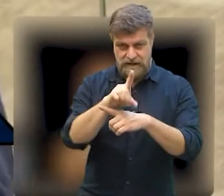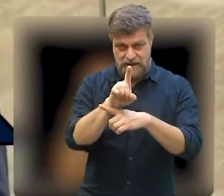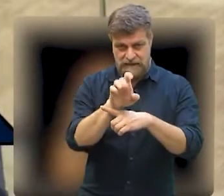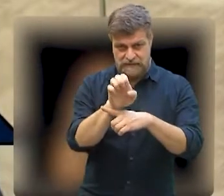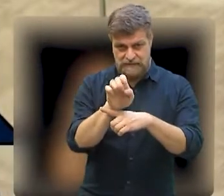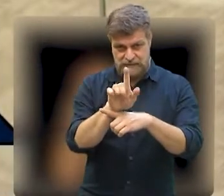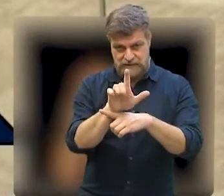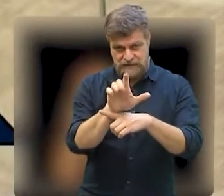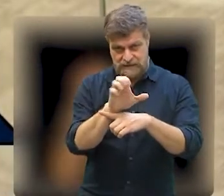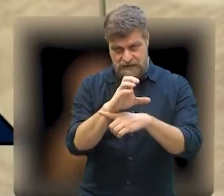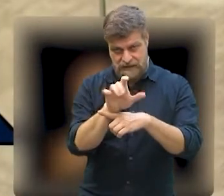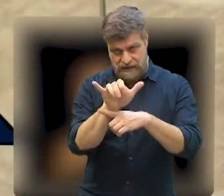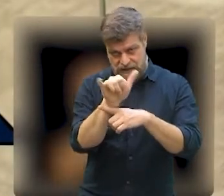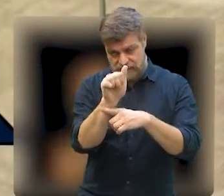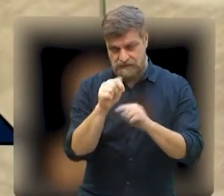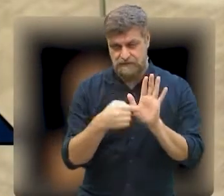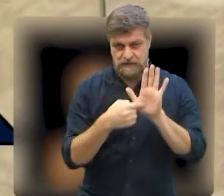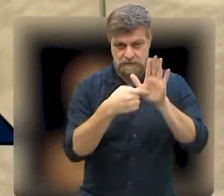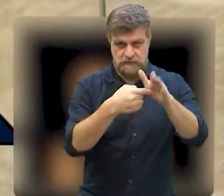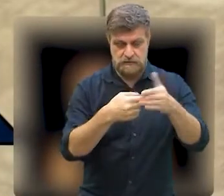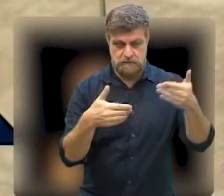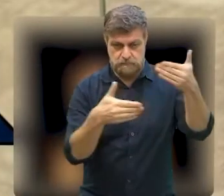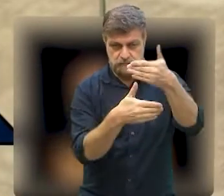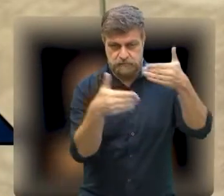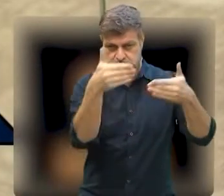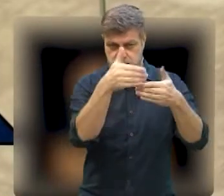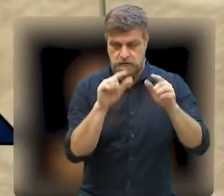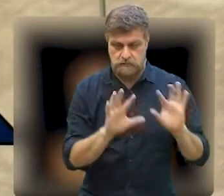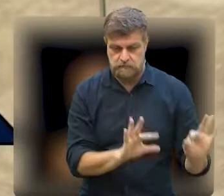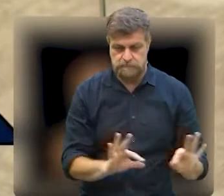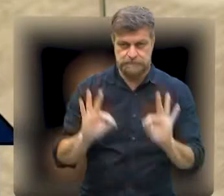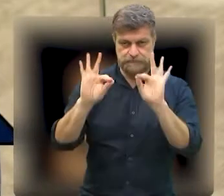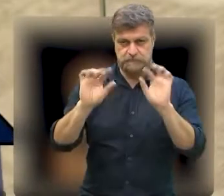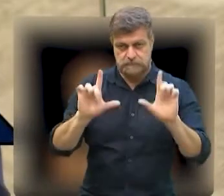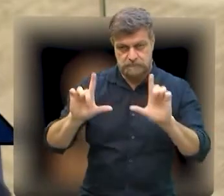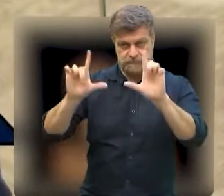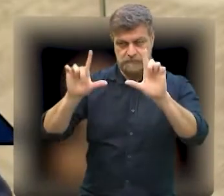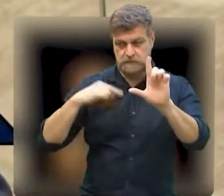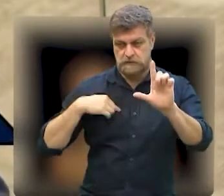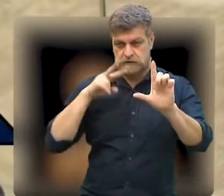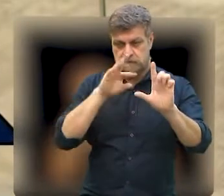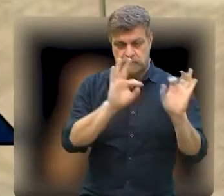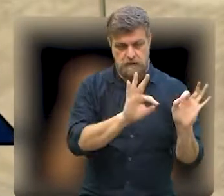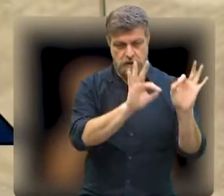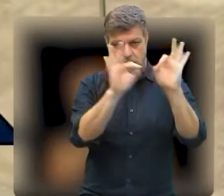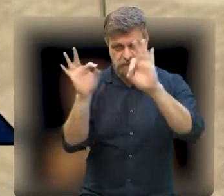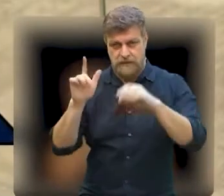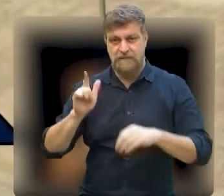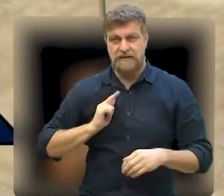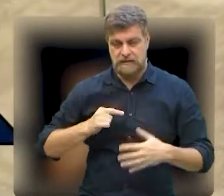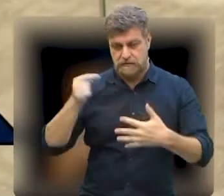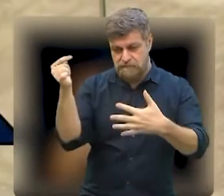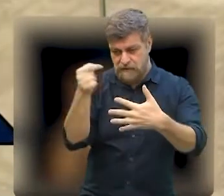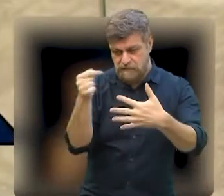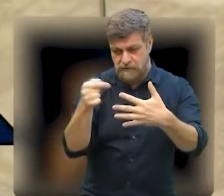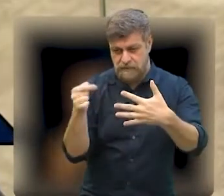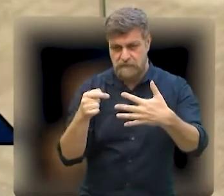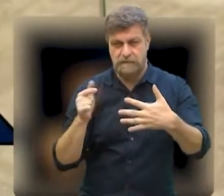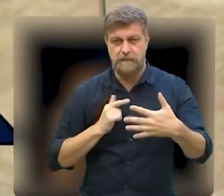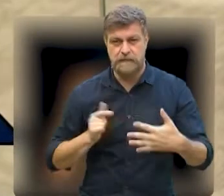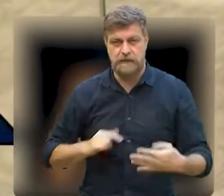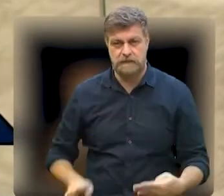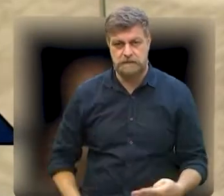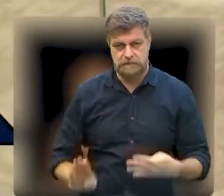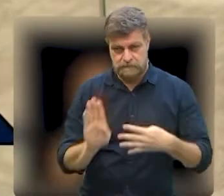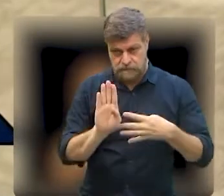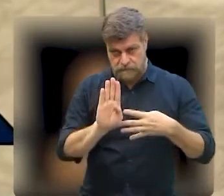as suas apresentações da Secretaria Municipal de Assistência Social, e nós vimos que nós teremos muitos pontos, muitos pilares,